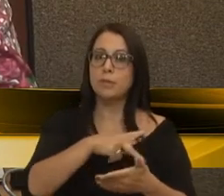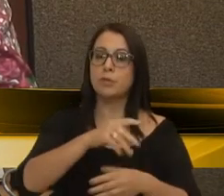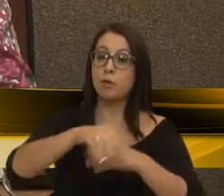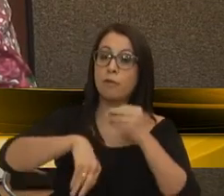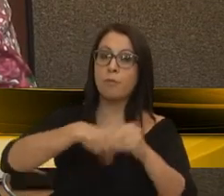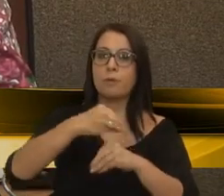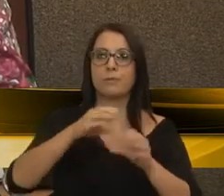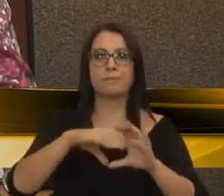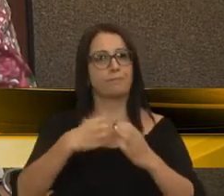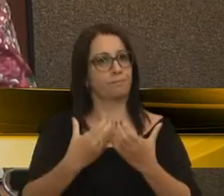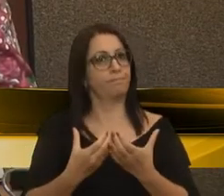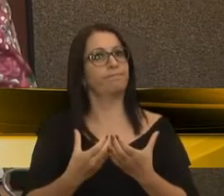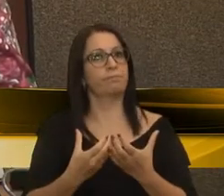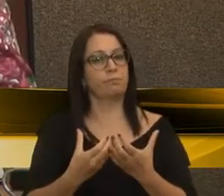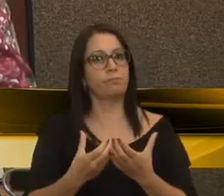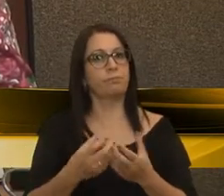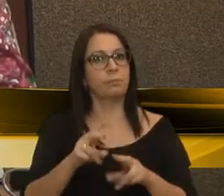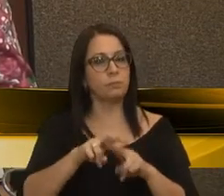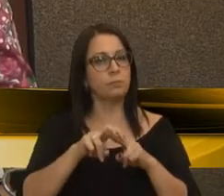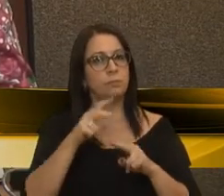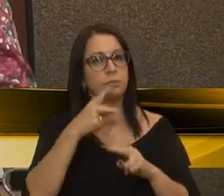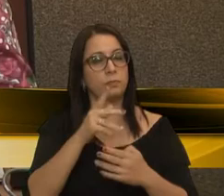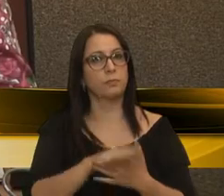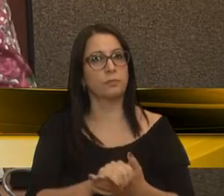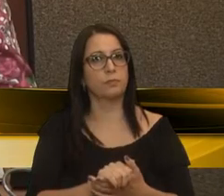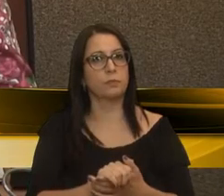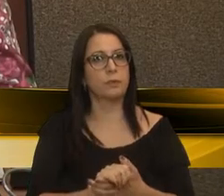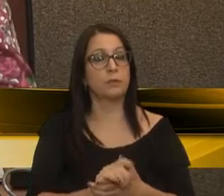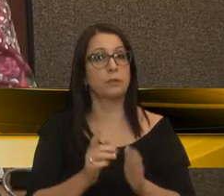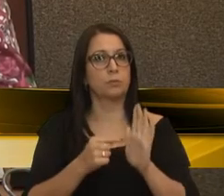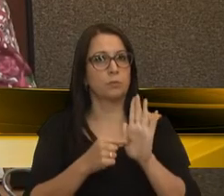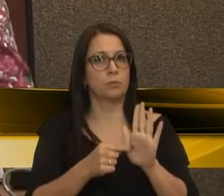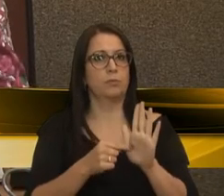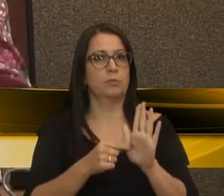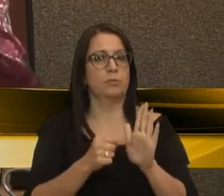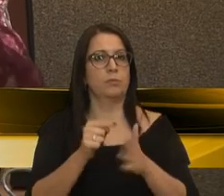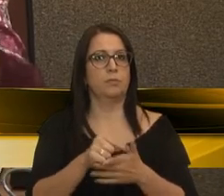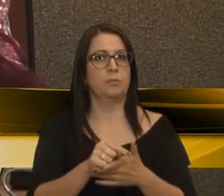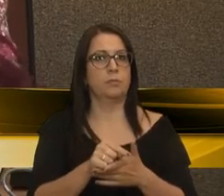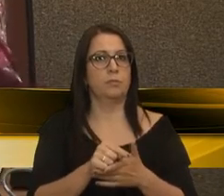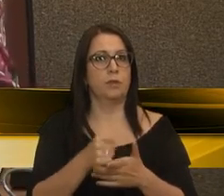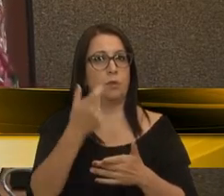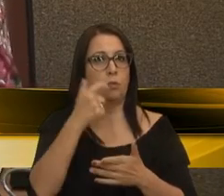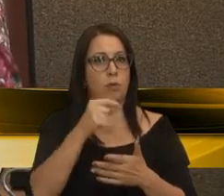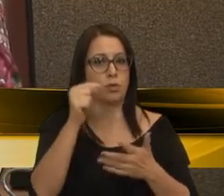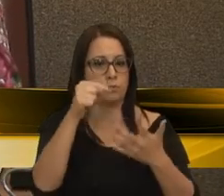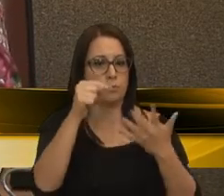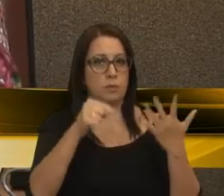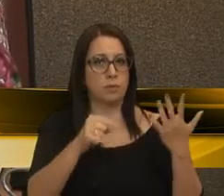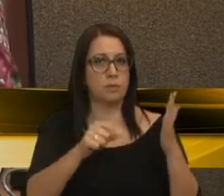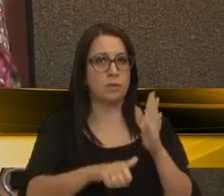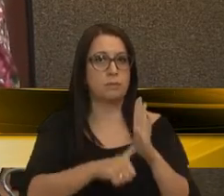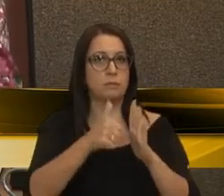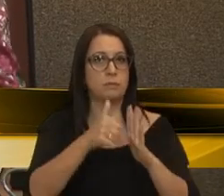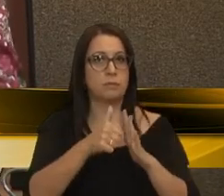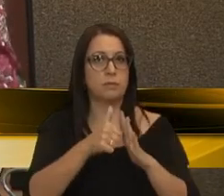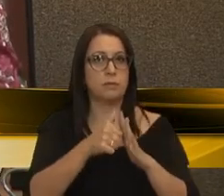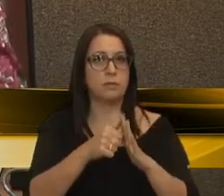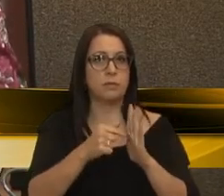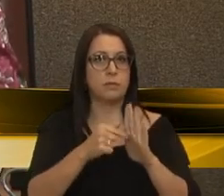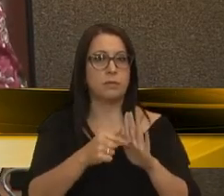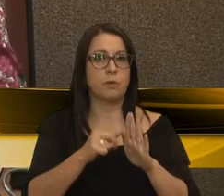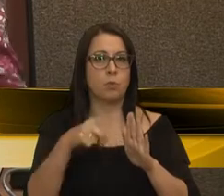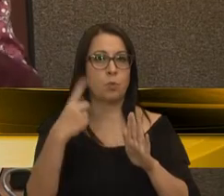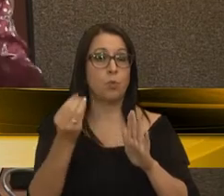com envolvimento da comunidade. Por isso, eu digo assim, eu tenho trazido os pontos que eu acho que precisam ser melhorados, e vou levar